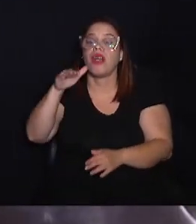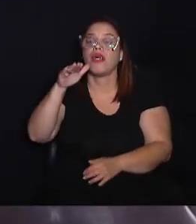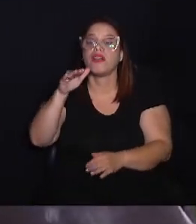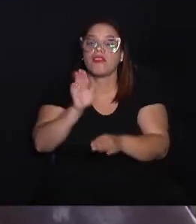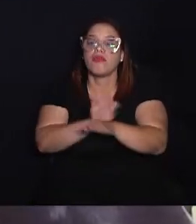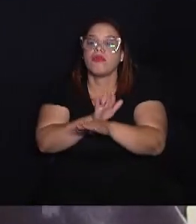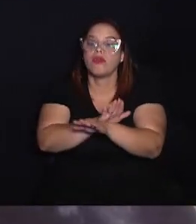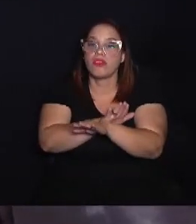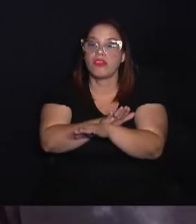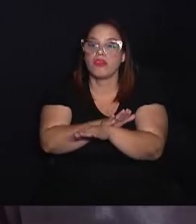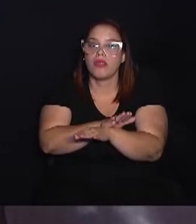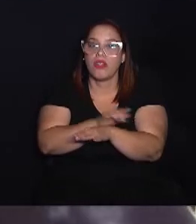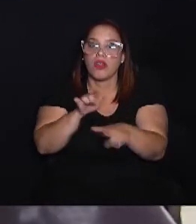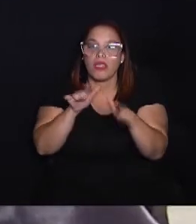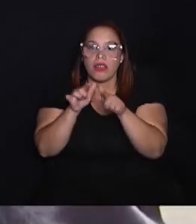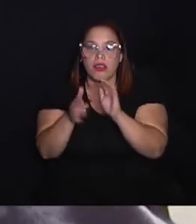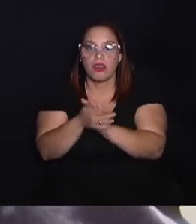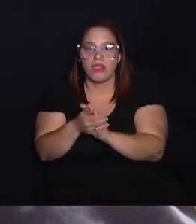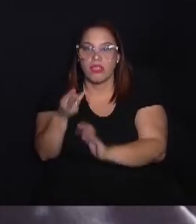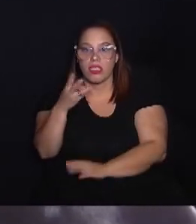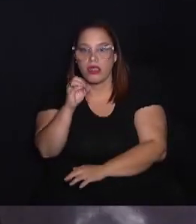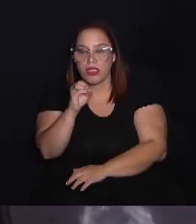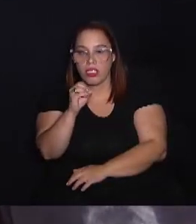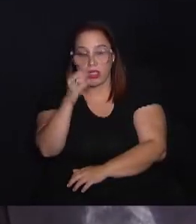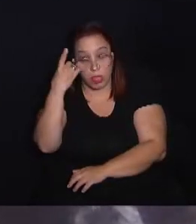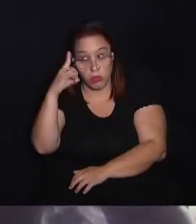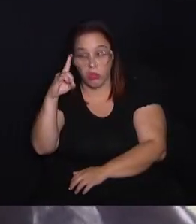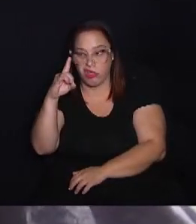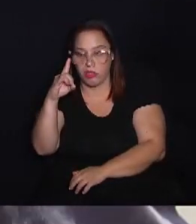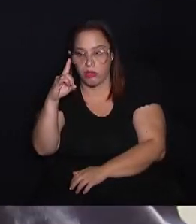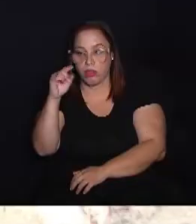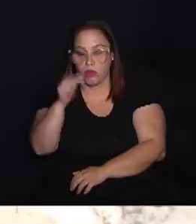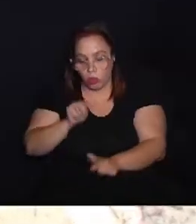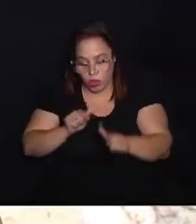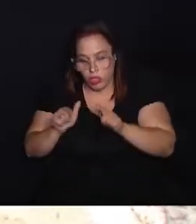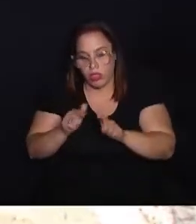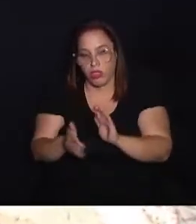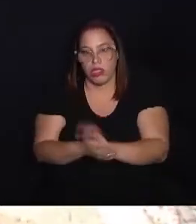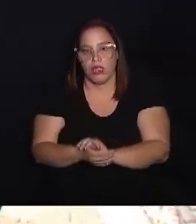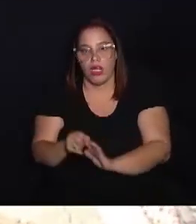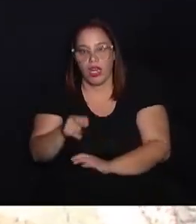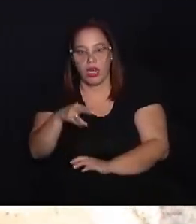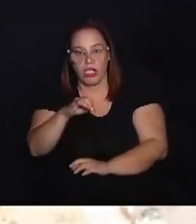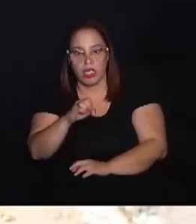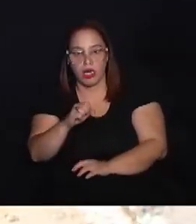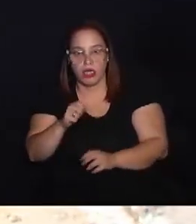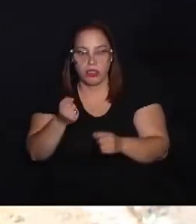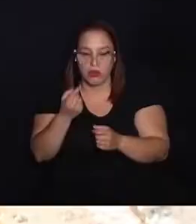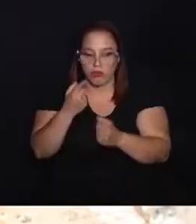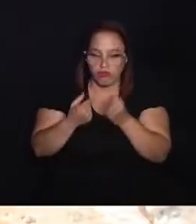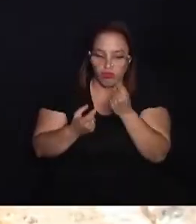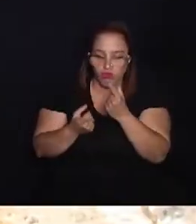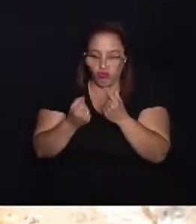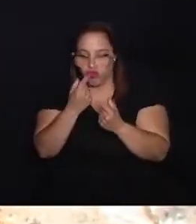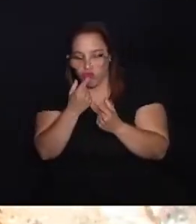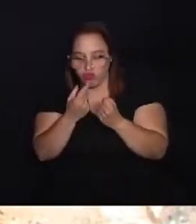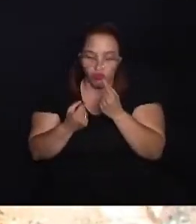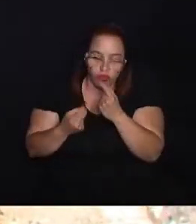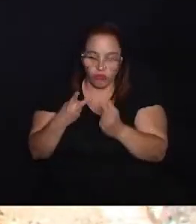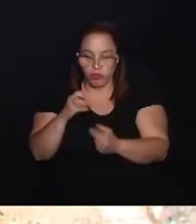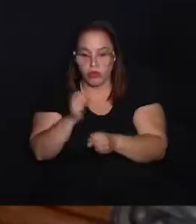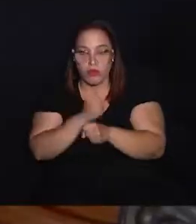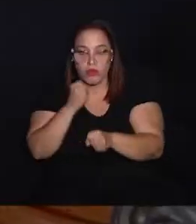só assim para dar resultado, né? Cada um fazendo a sua parte, a gente acaba chegando no resultado. E assim acaba prejudicando, né? Eu acredito